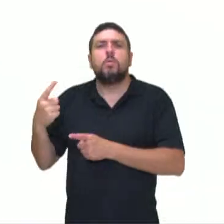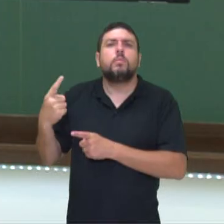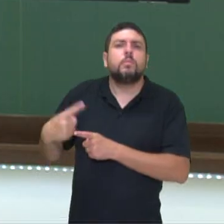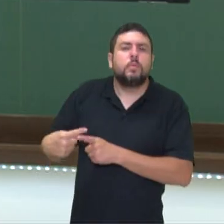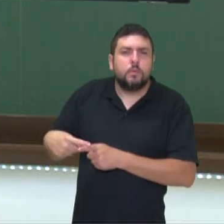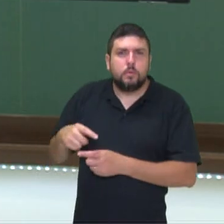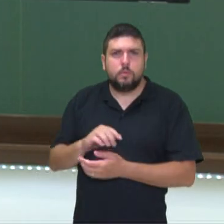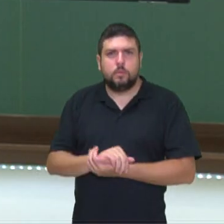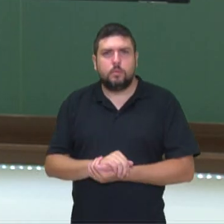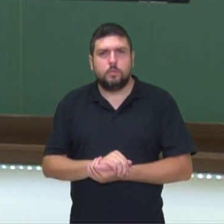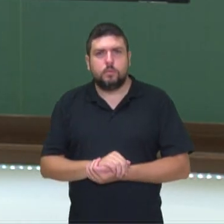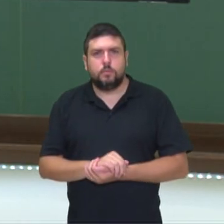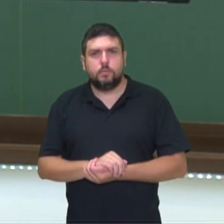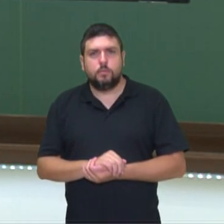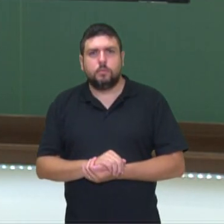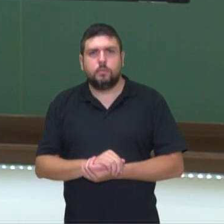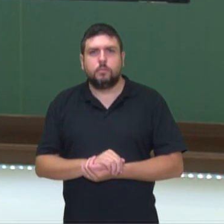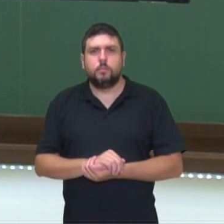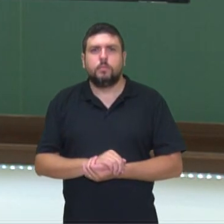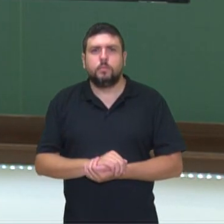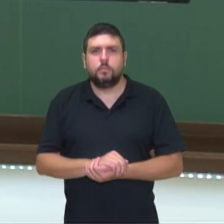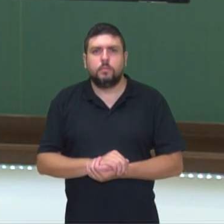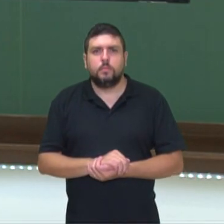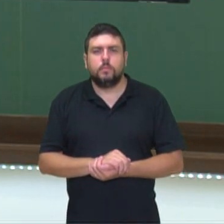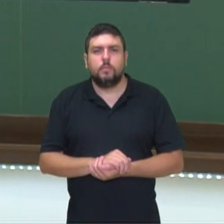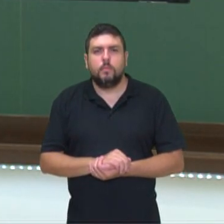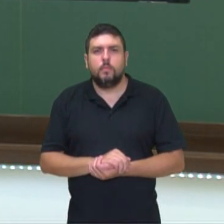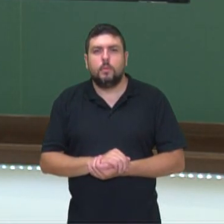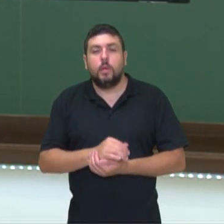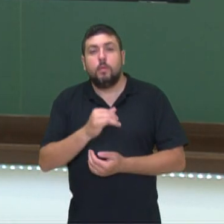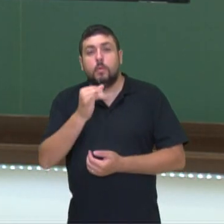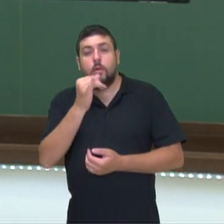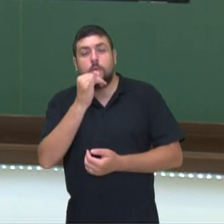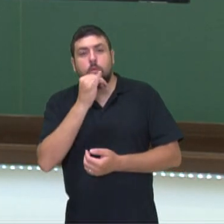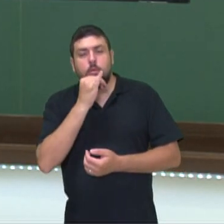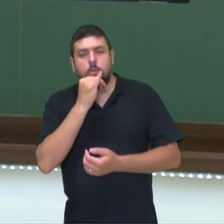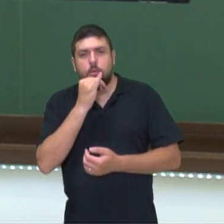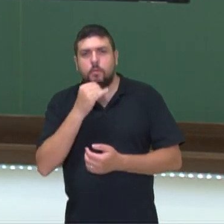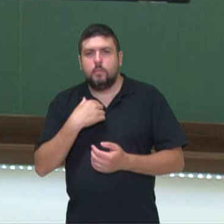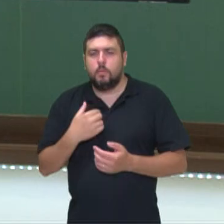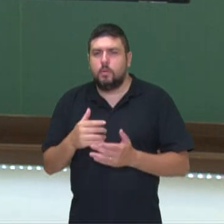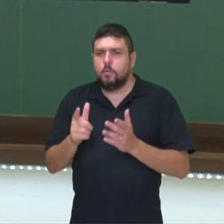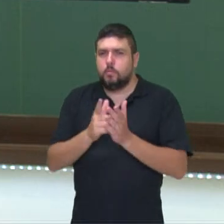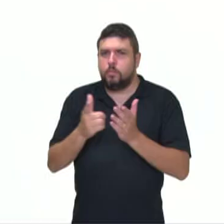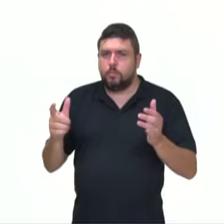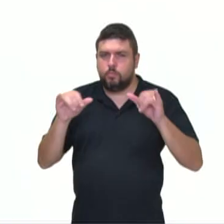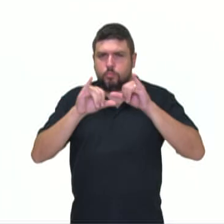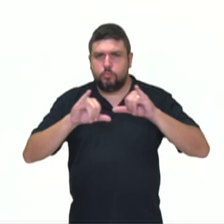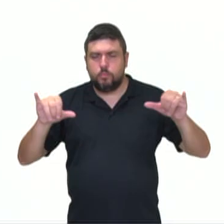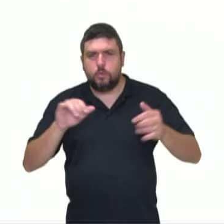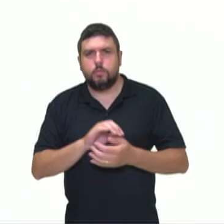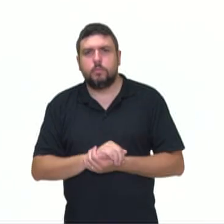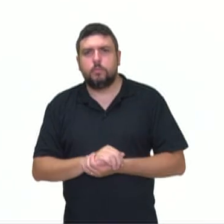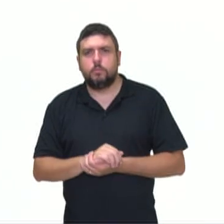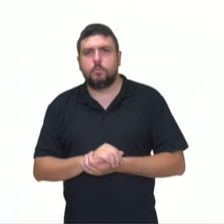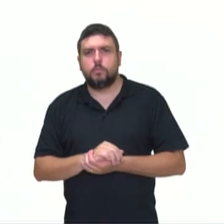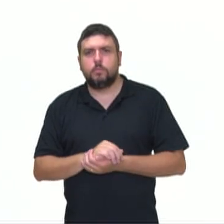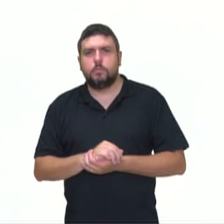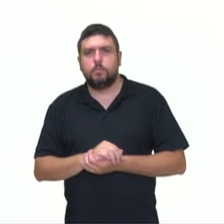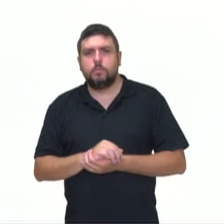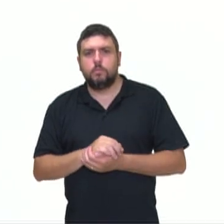fato que está sendo noticiado. Temos aqui um exemplo de uma notícia, leia comigo. O Carteiro e o